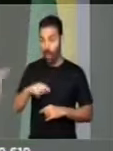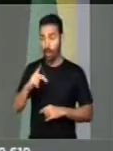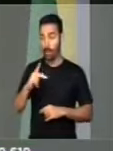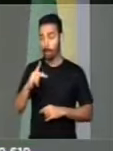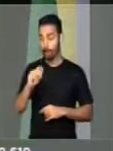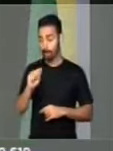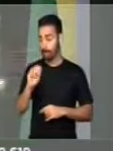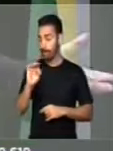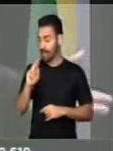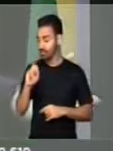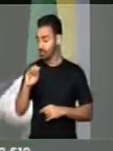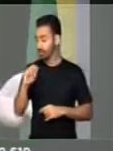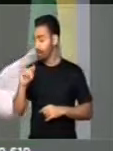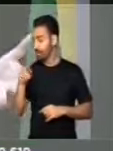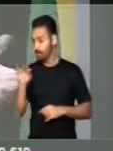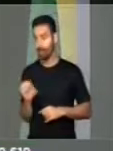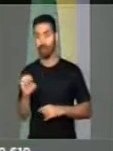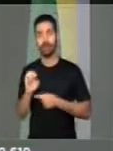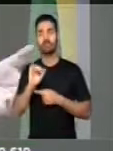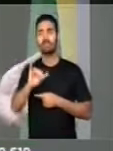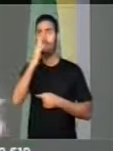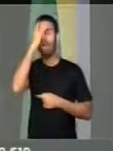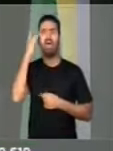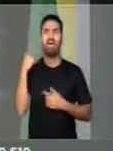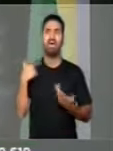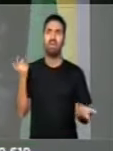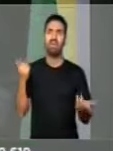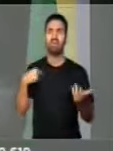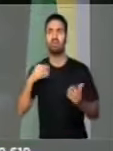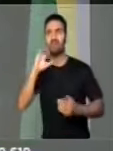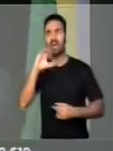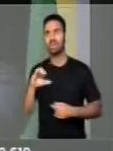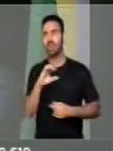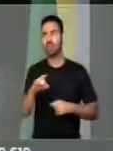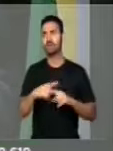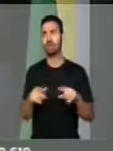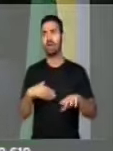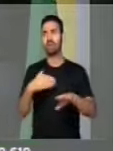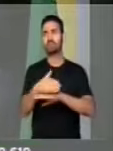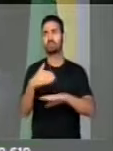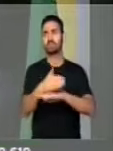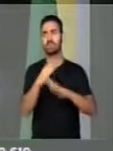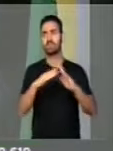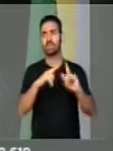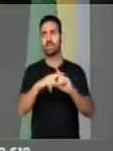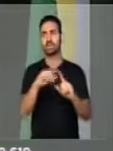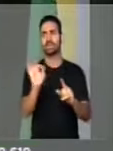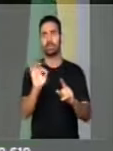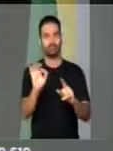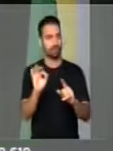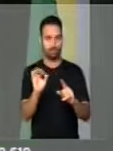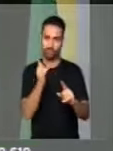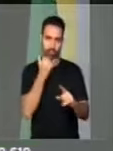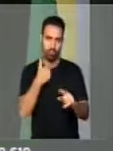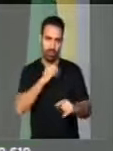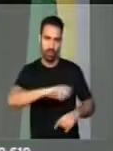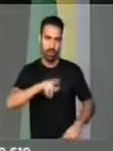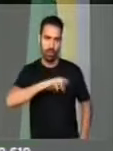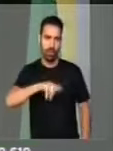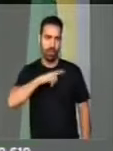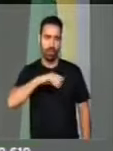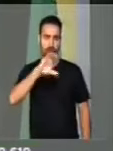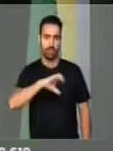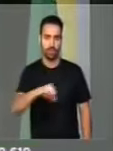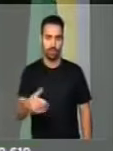ou nada, ou católico ou nada. Essa história de ser católico e não ser praticante não cola mais. Ser carismático e